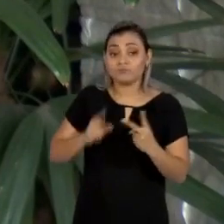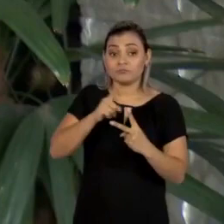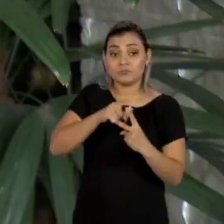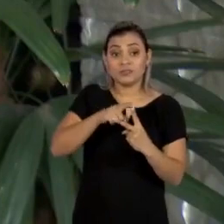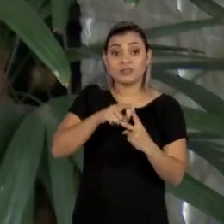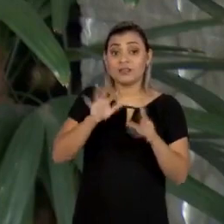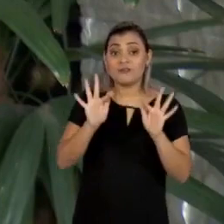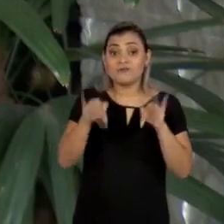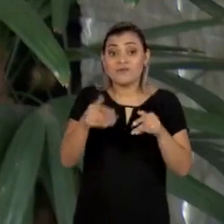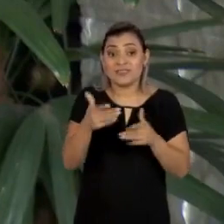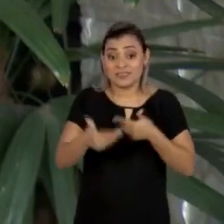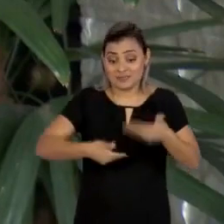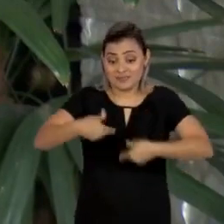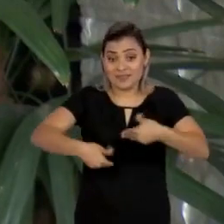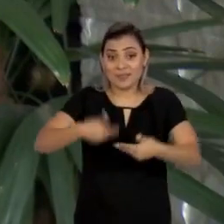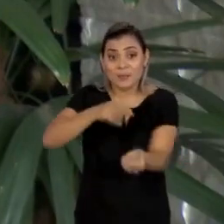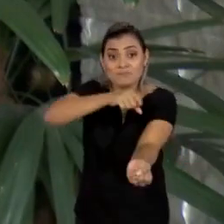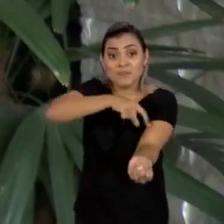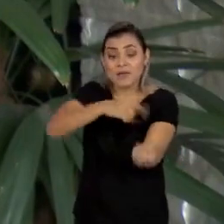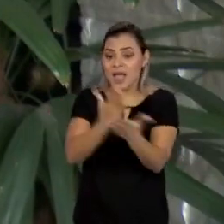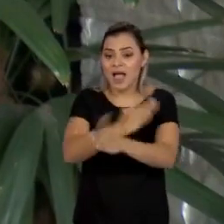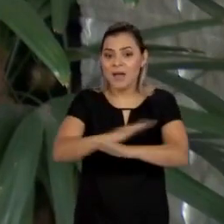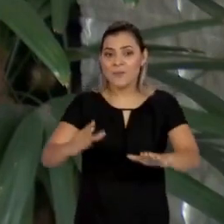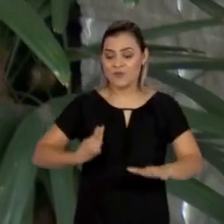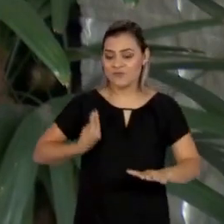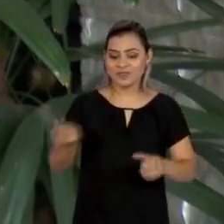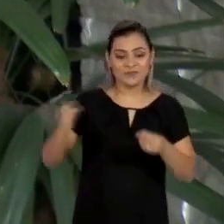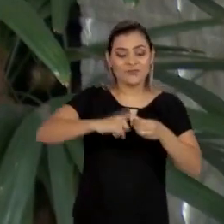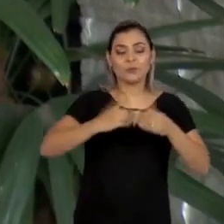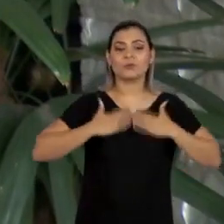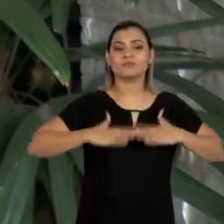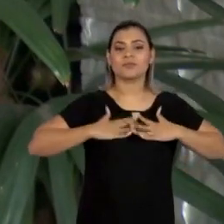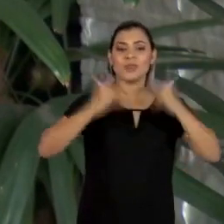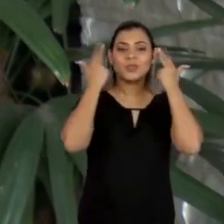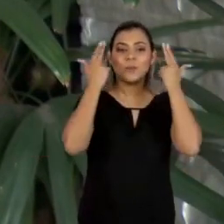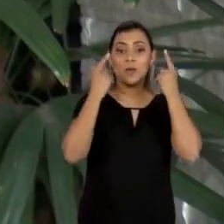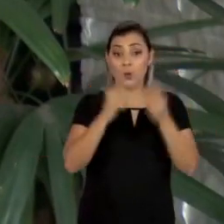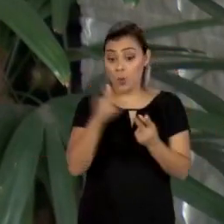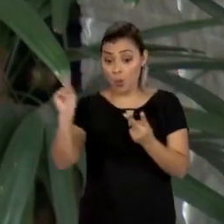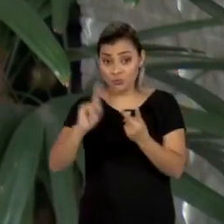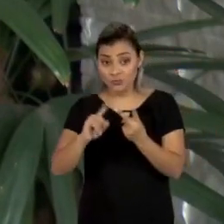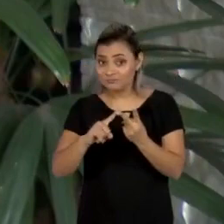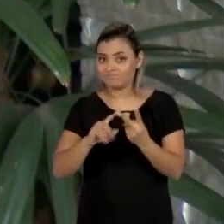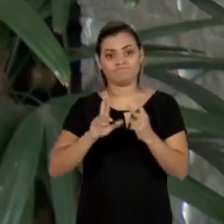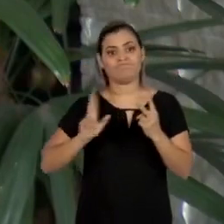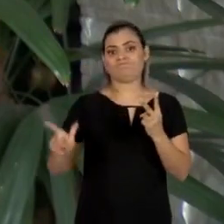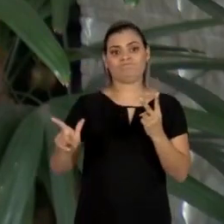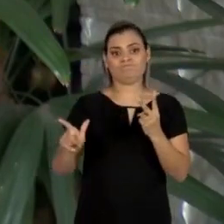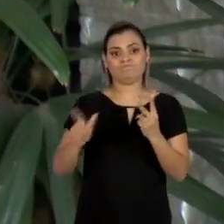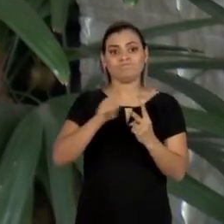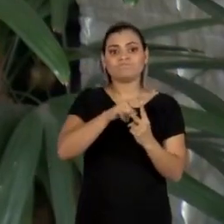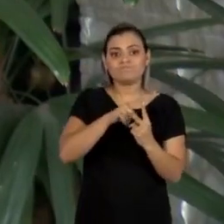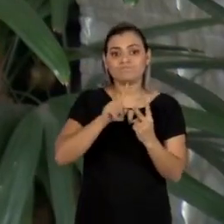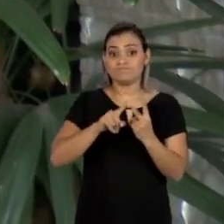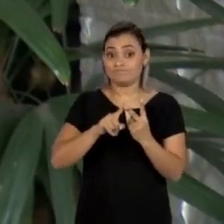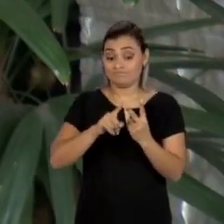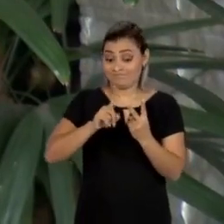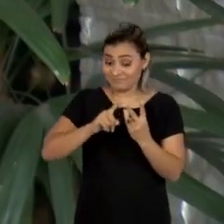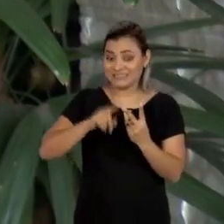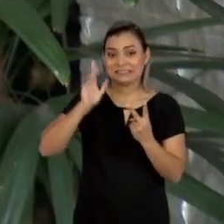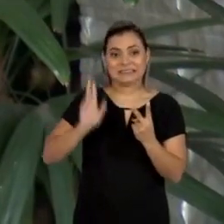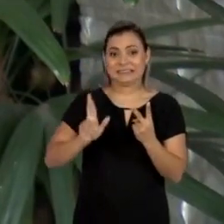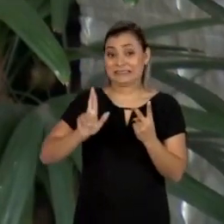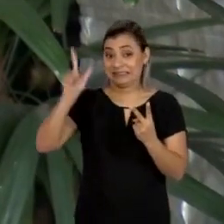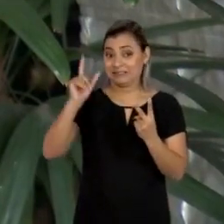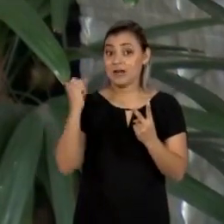tratamento, porque você quer a sua vida de volta. Você quer voltar àquela normalidade de antes de você ser diagnosticada. Na metástase é